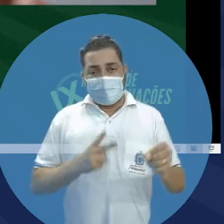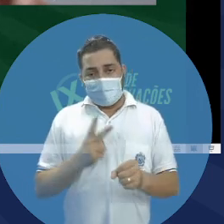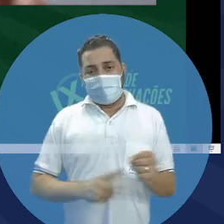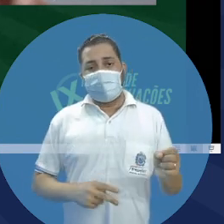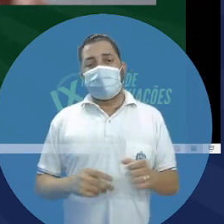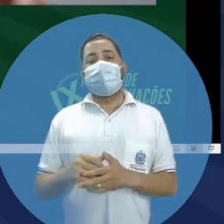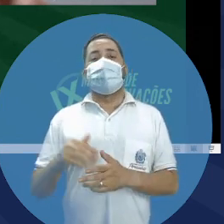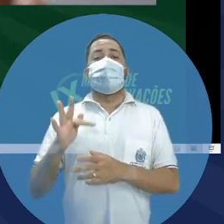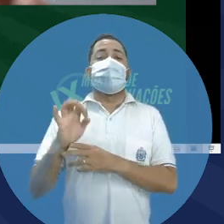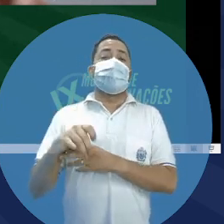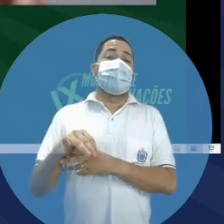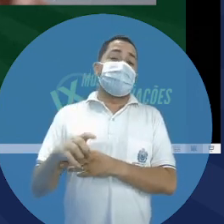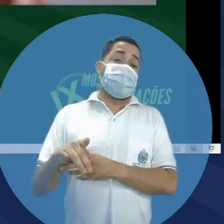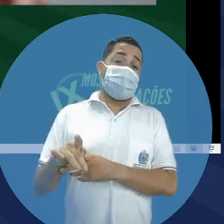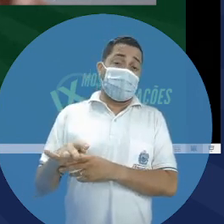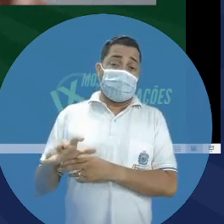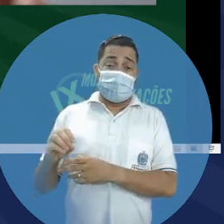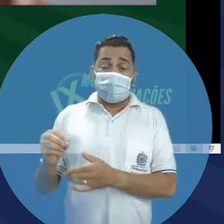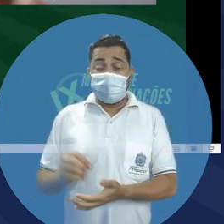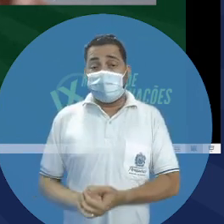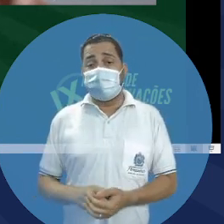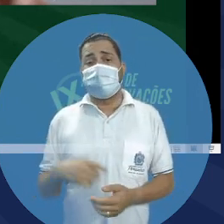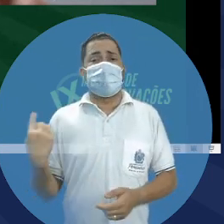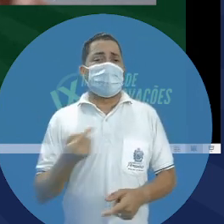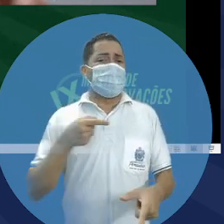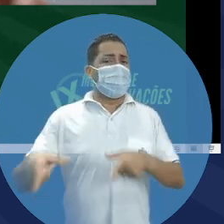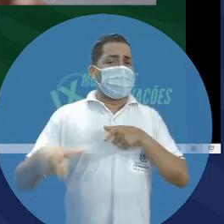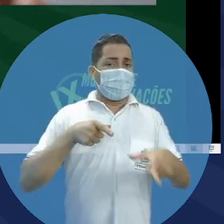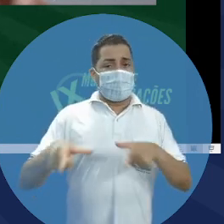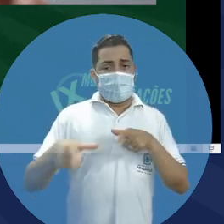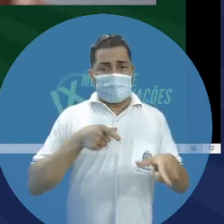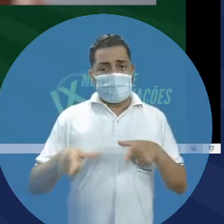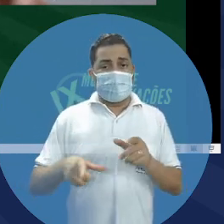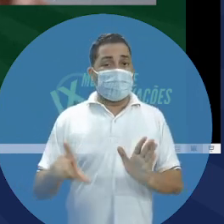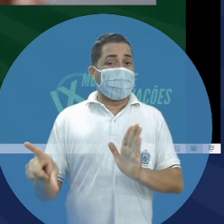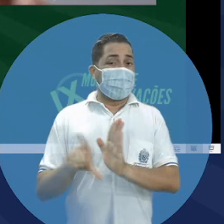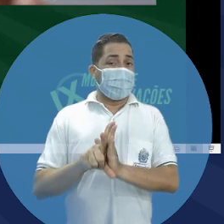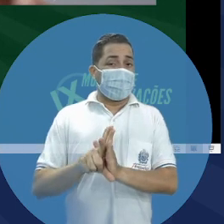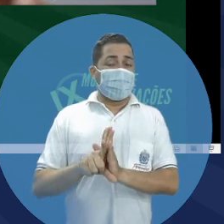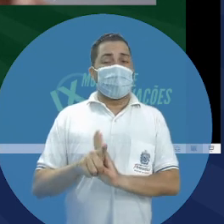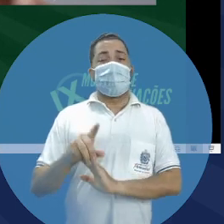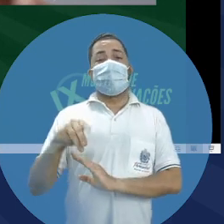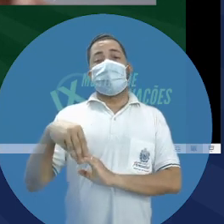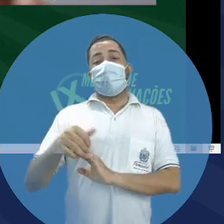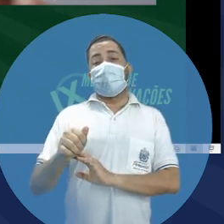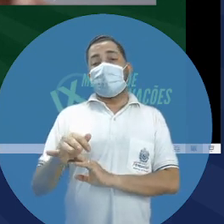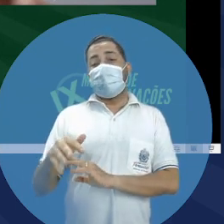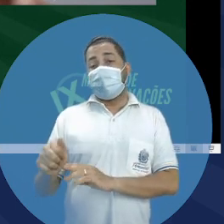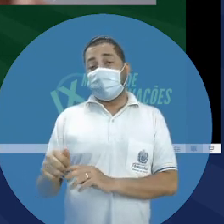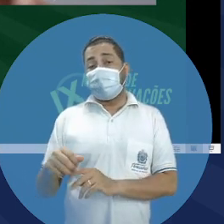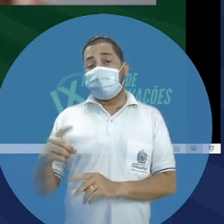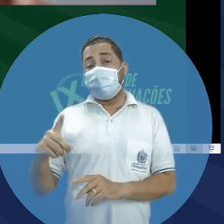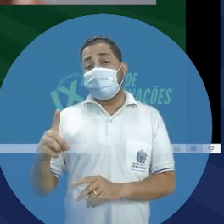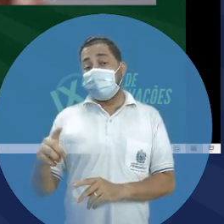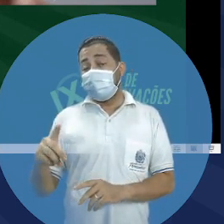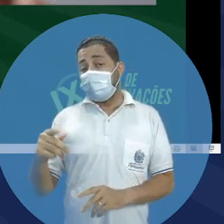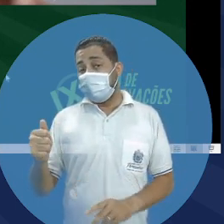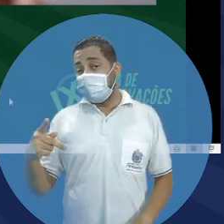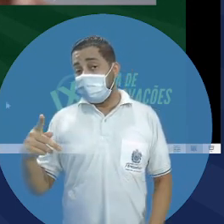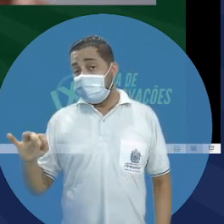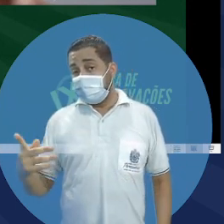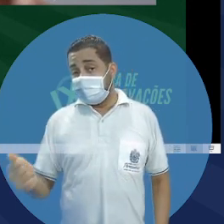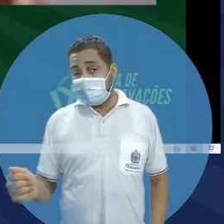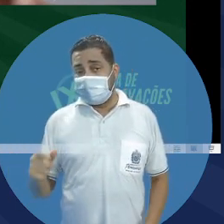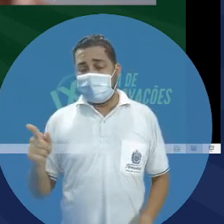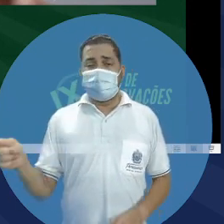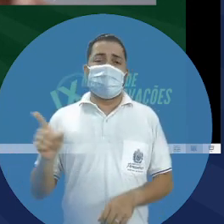feminicídio, e nós trabalhamos essa Lei Maria da Penha, como também o que a Constituição nos diz